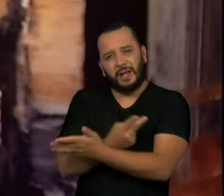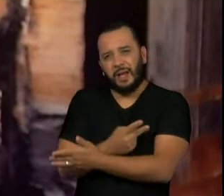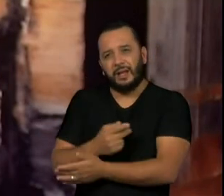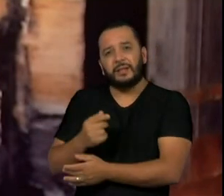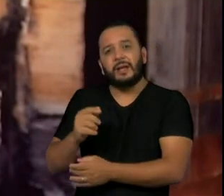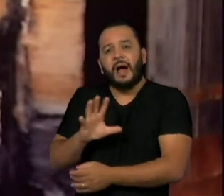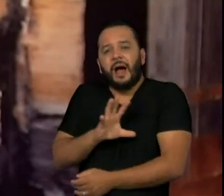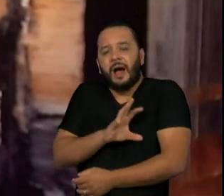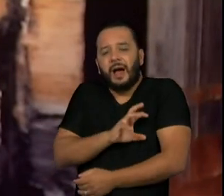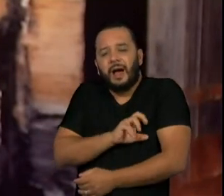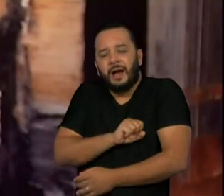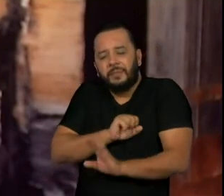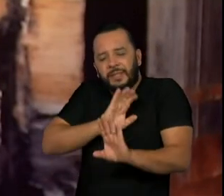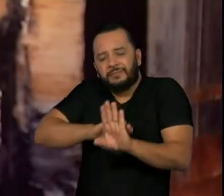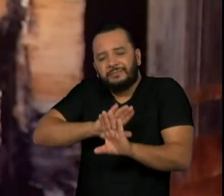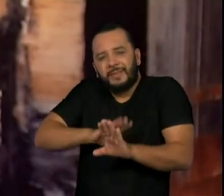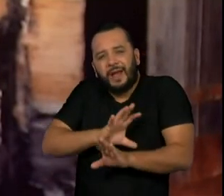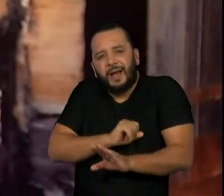a intuição.